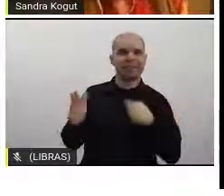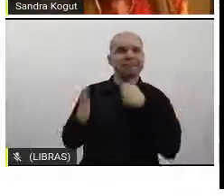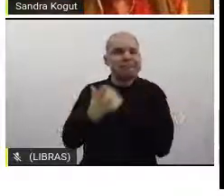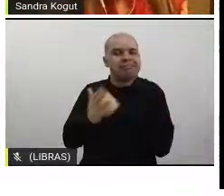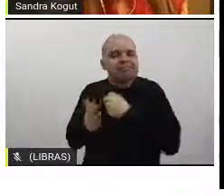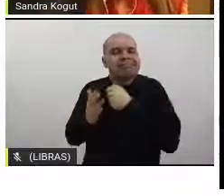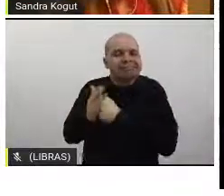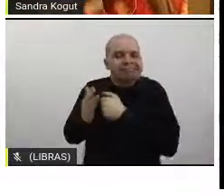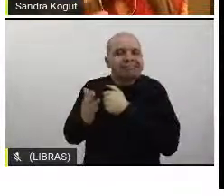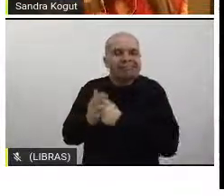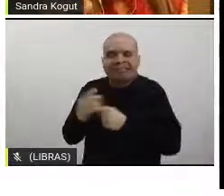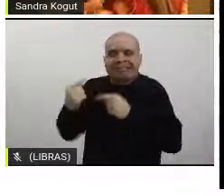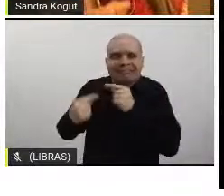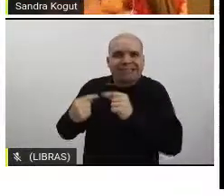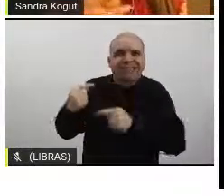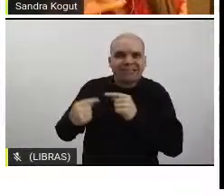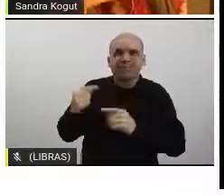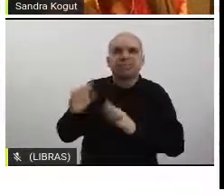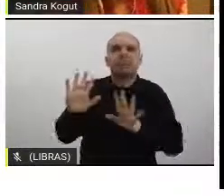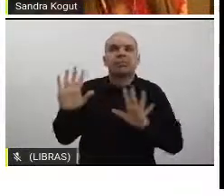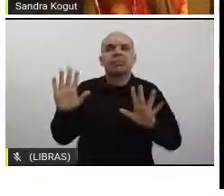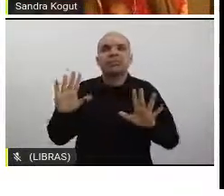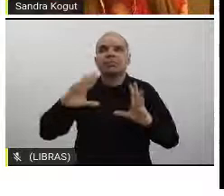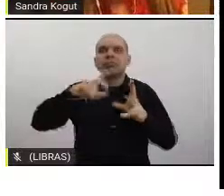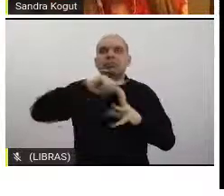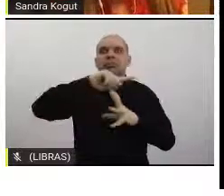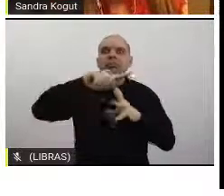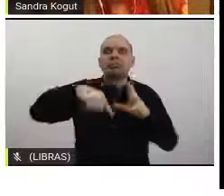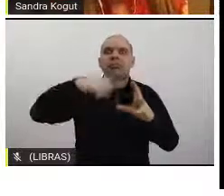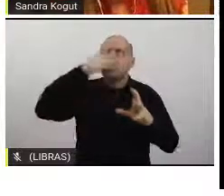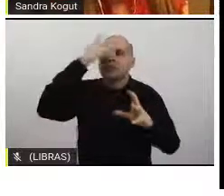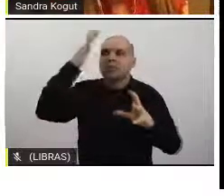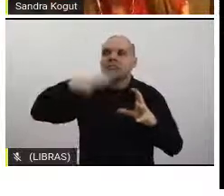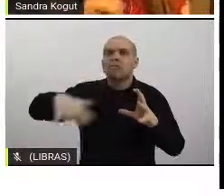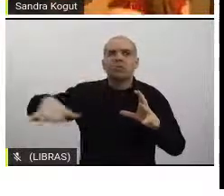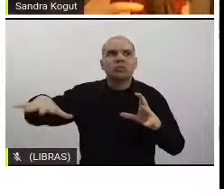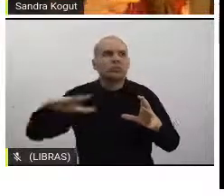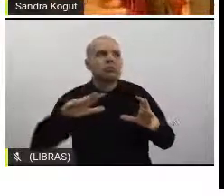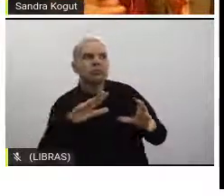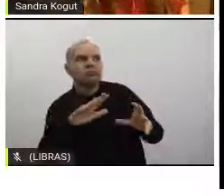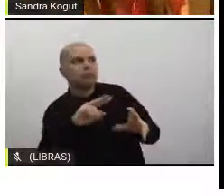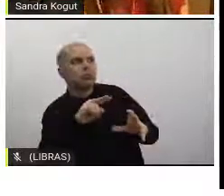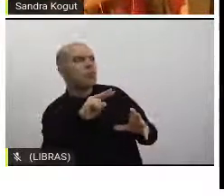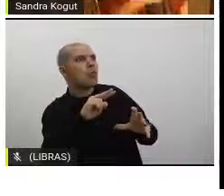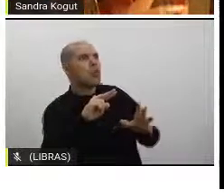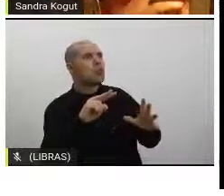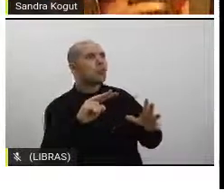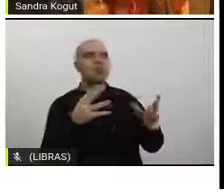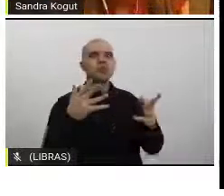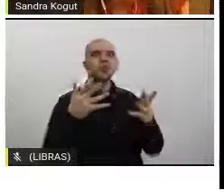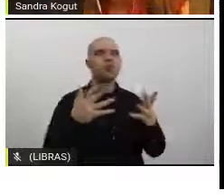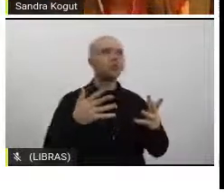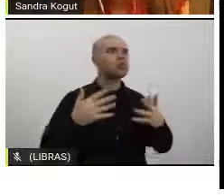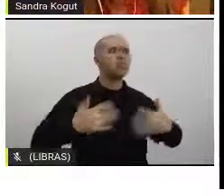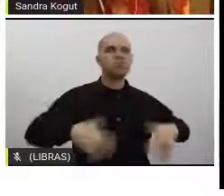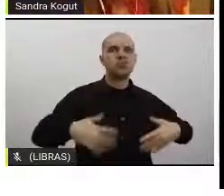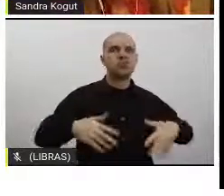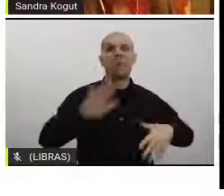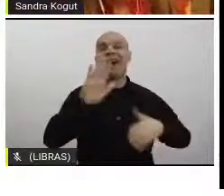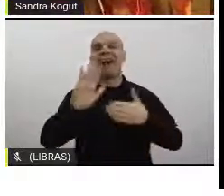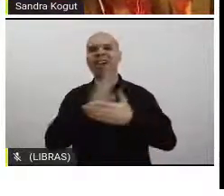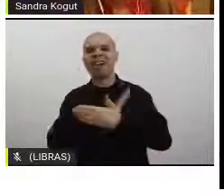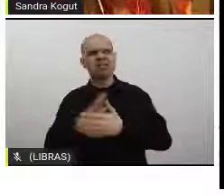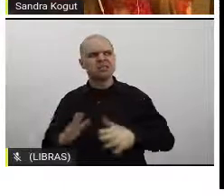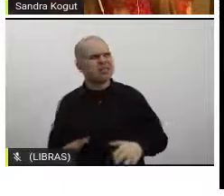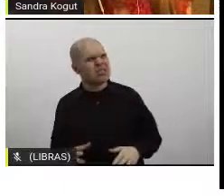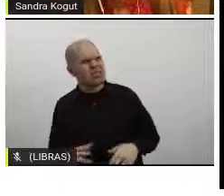esse trabalho, ganhou prêmios e tal, mas provocou muito debate. Tinha gente que adorava, tinha gente que odiava.